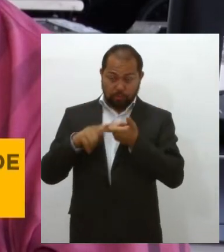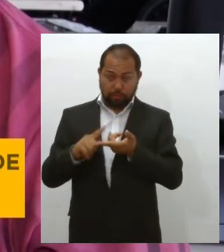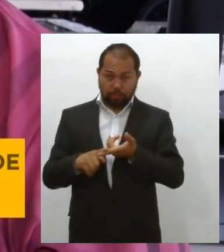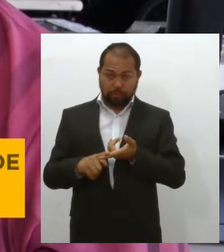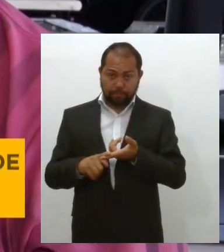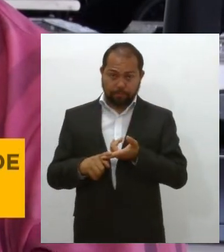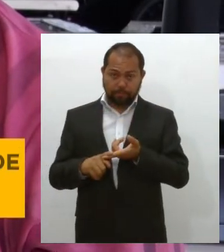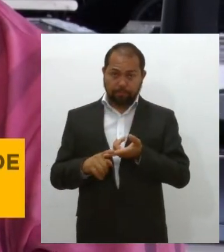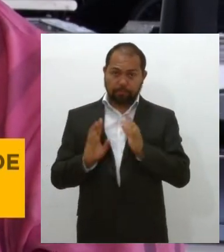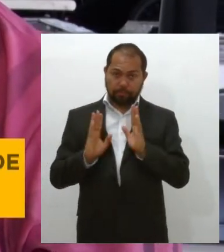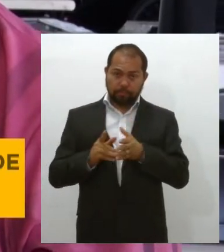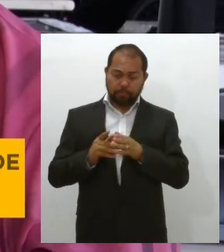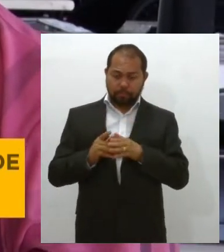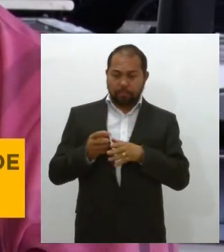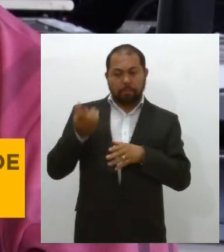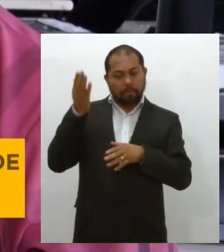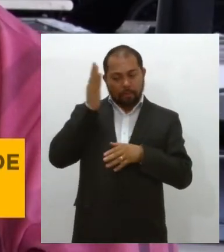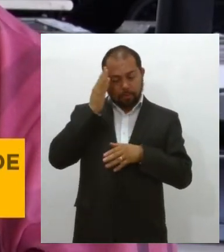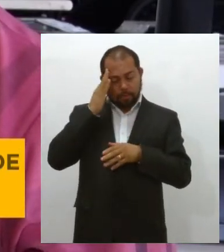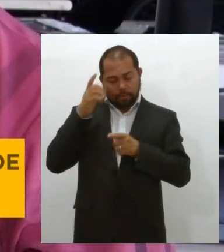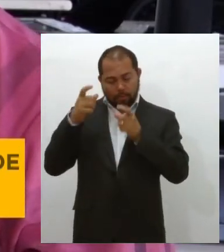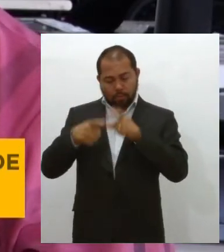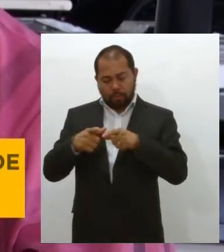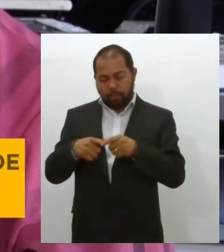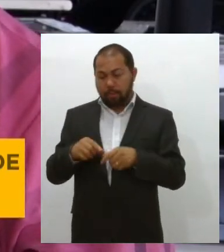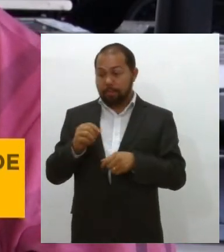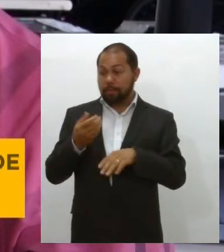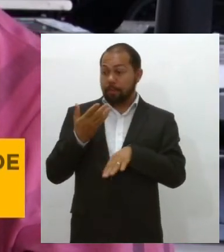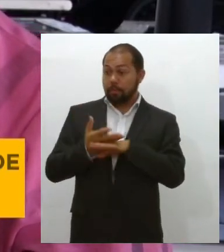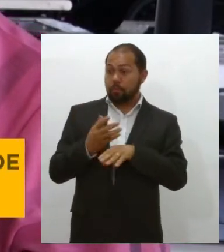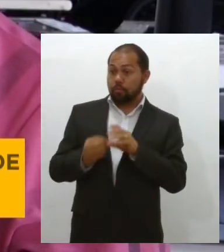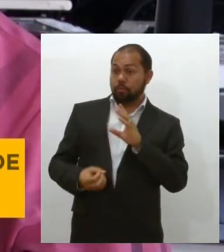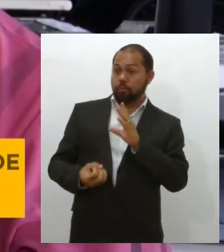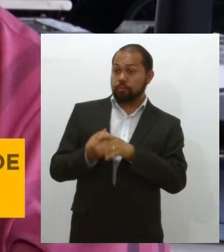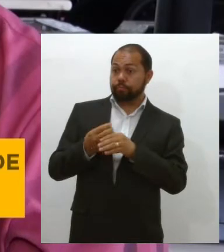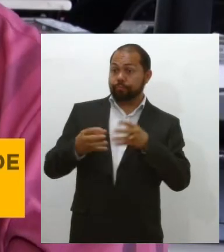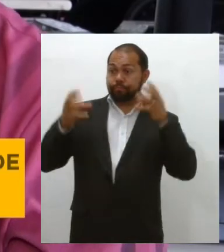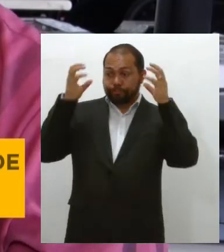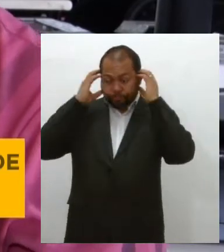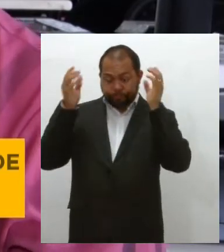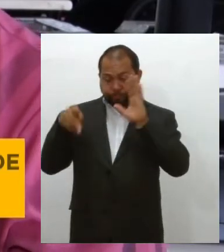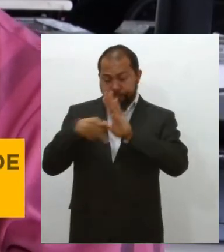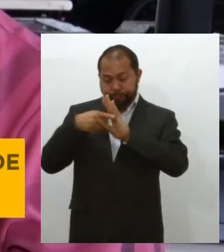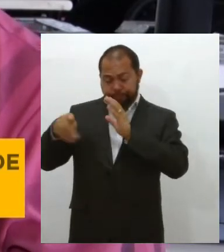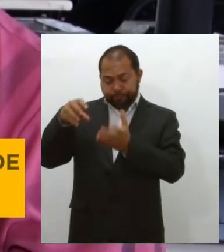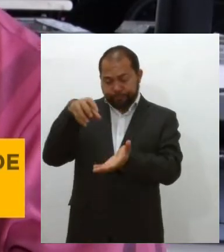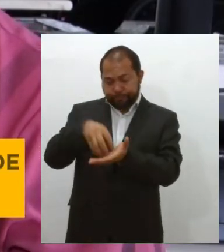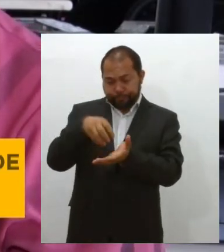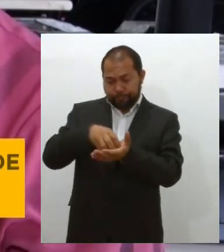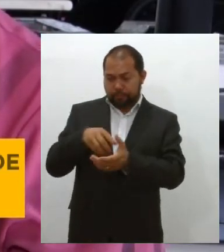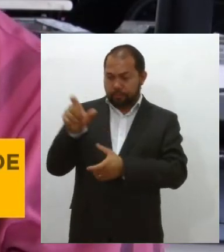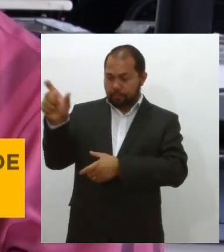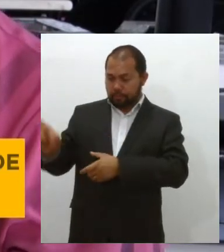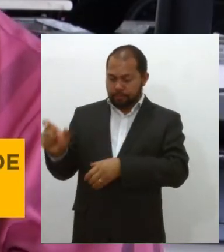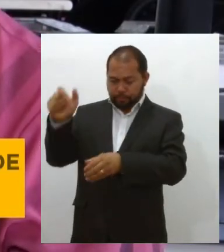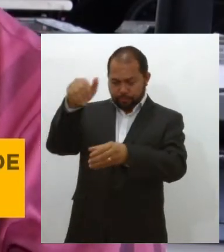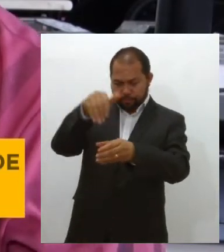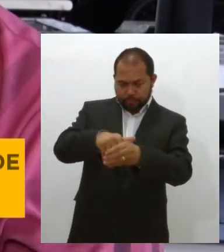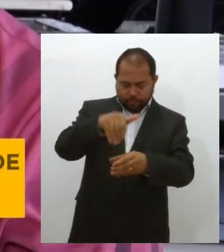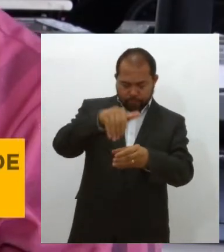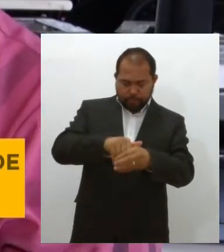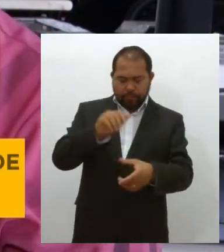já prever fones de ouvido para aquela sessão eleitoral ao qual esse eleitor